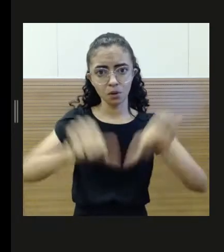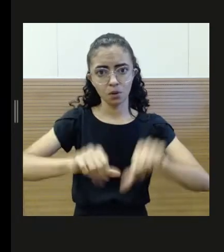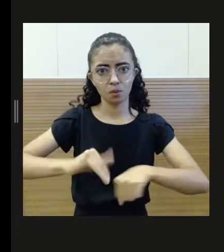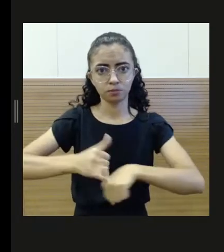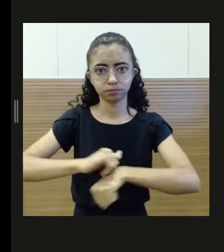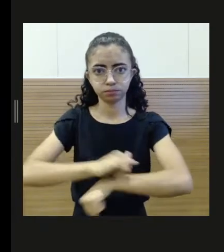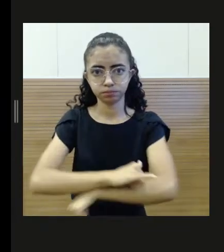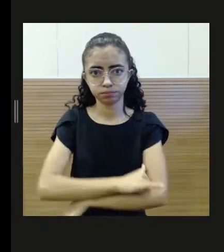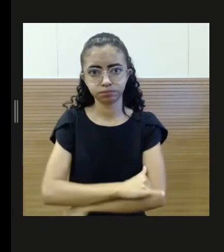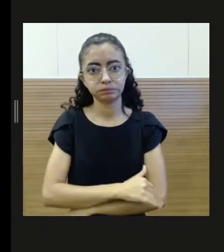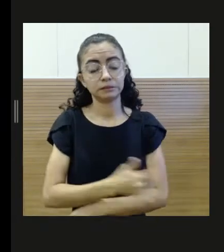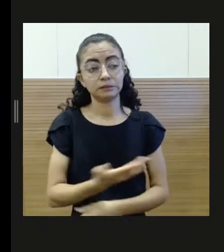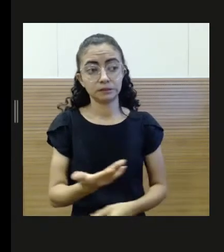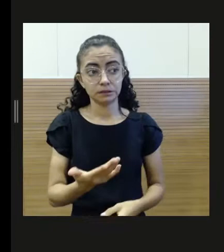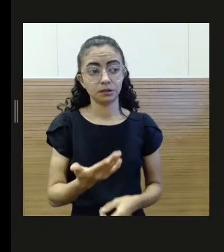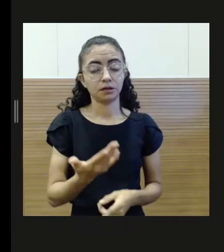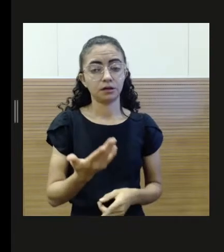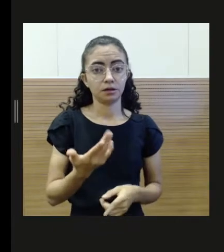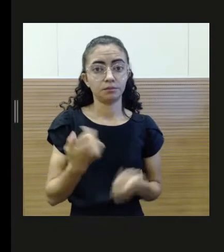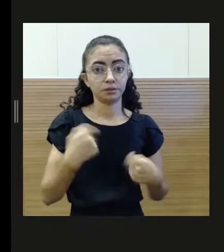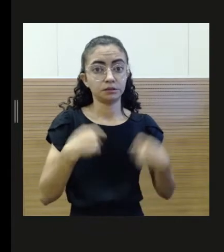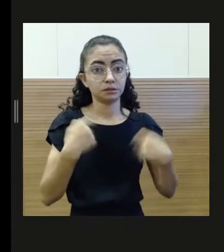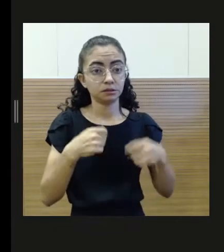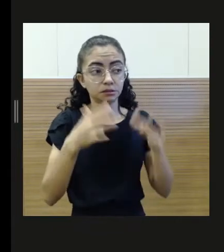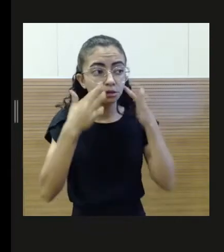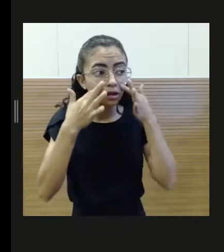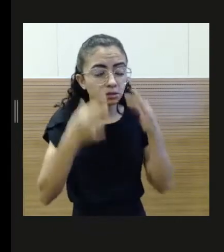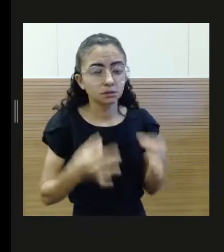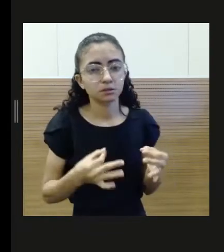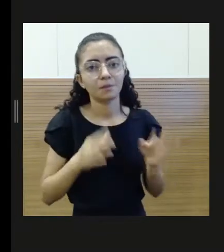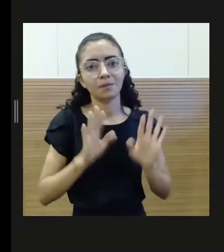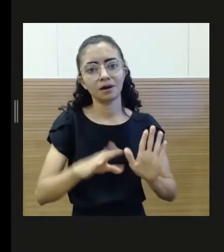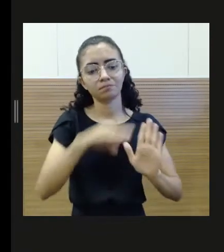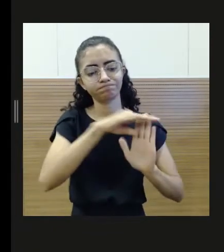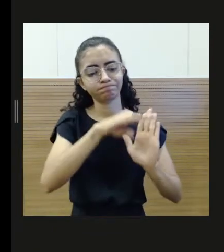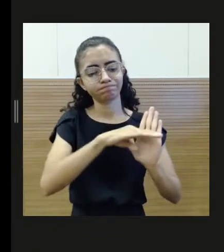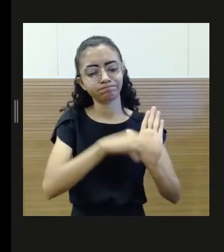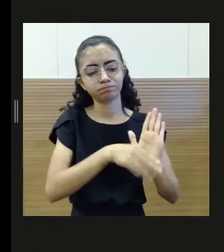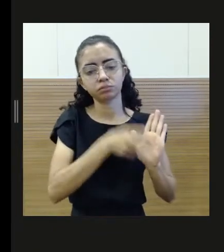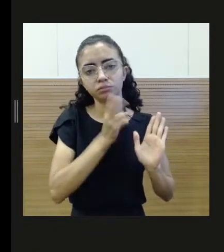guias continuam o paradigma bioquímico.